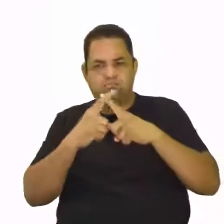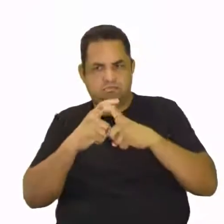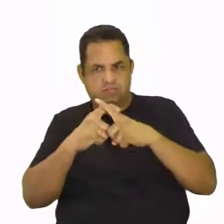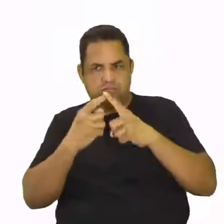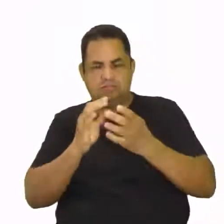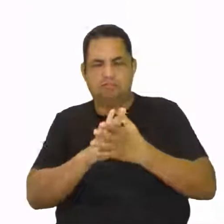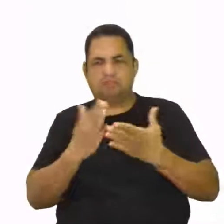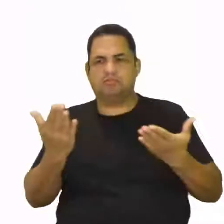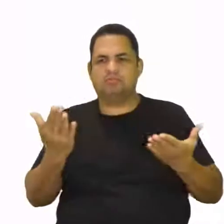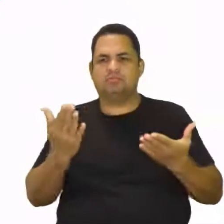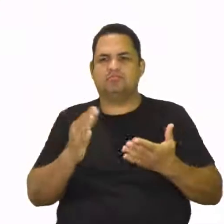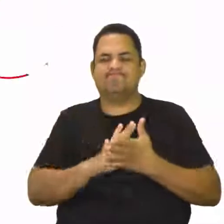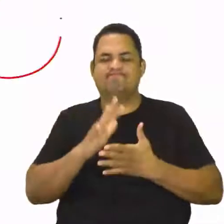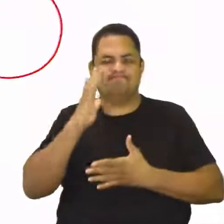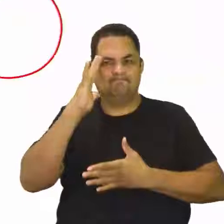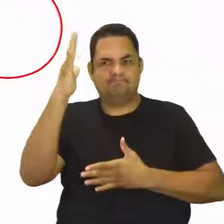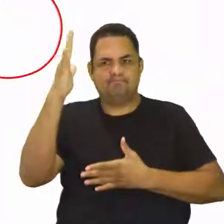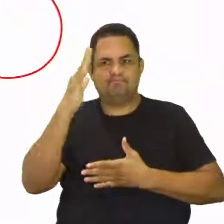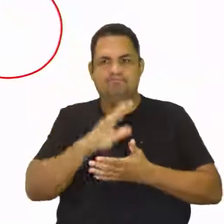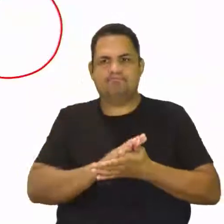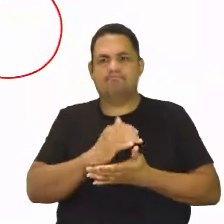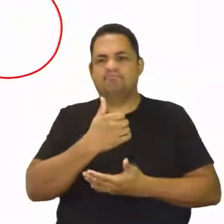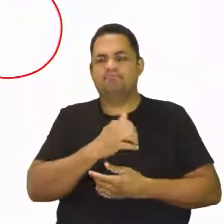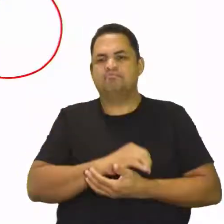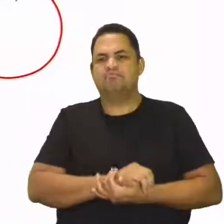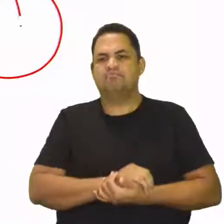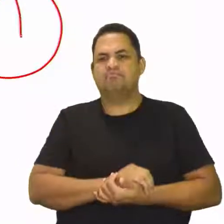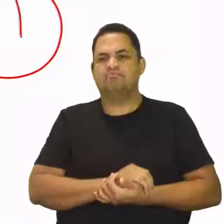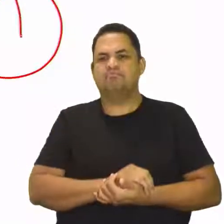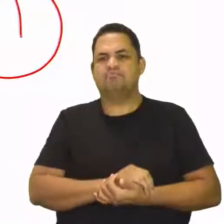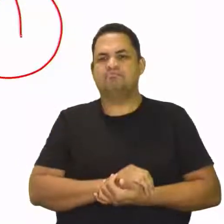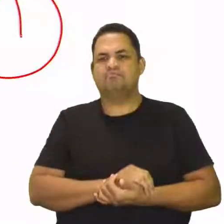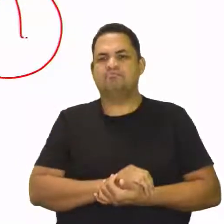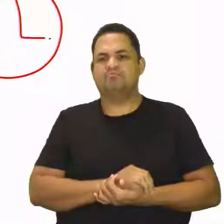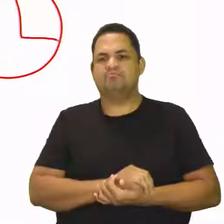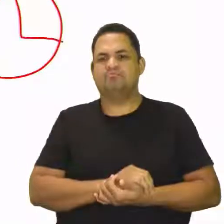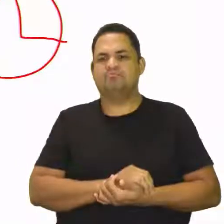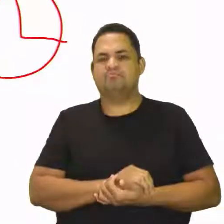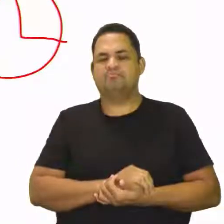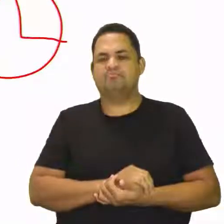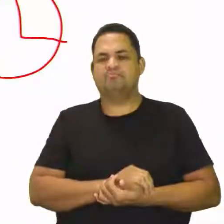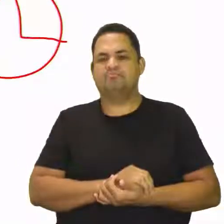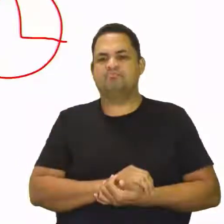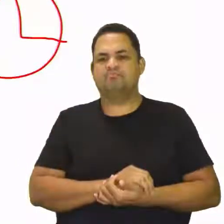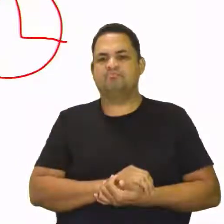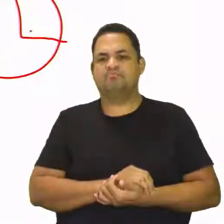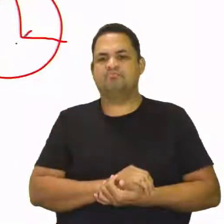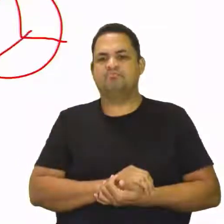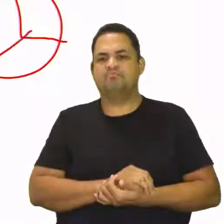judaica. Imagina, gente. Vamos aqui, fazer a divisão aqui.